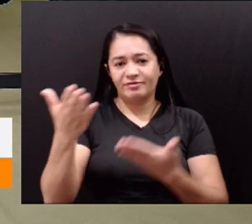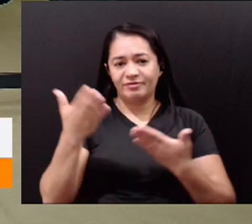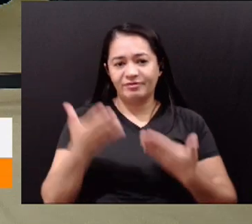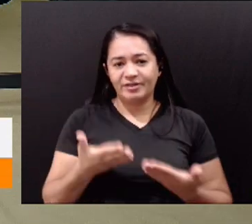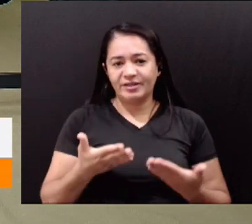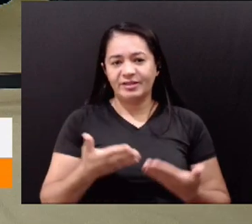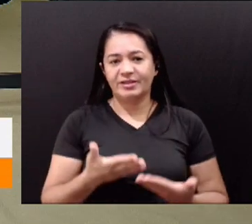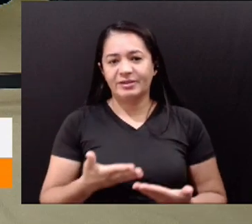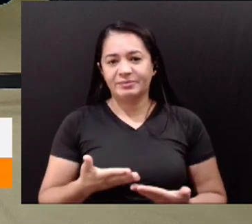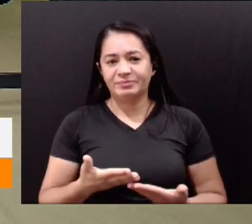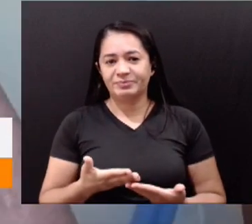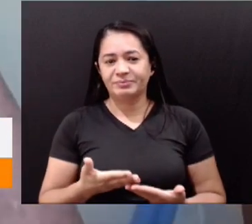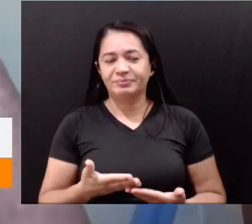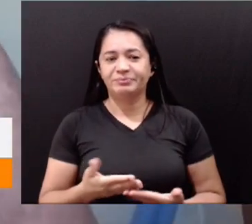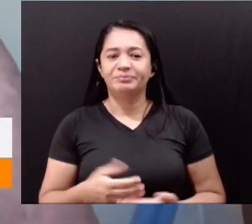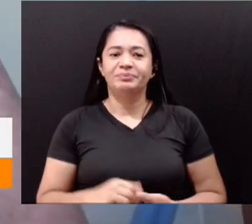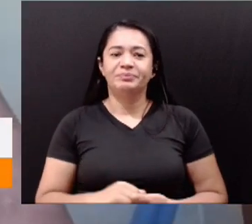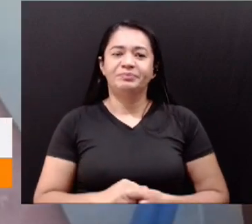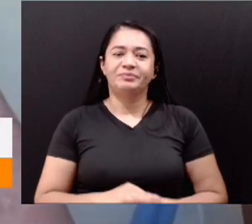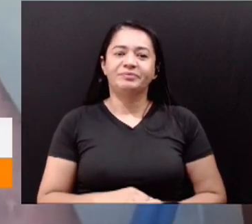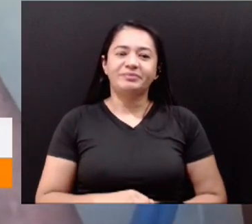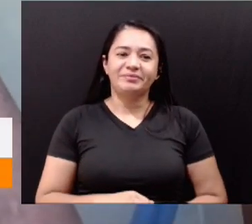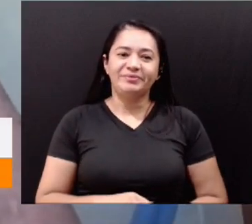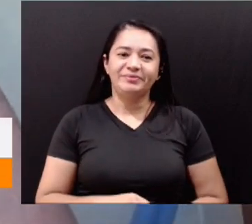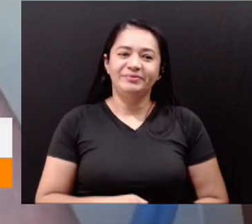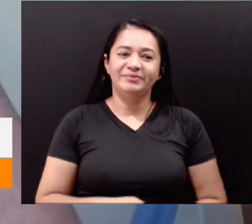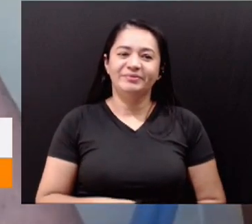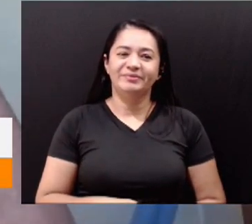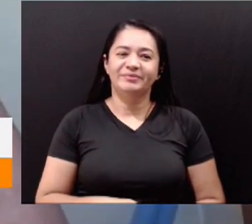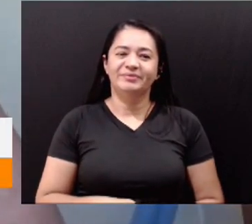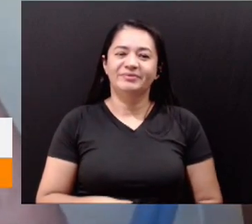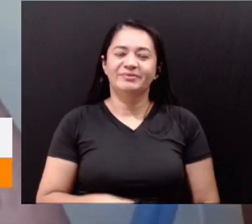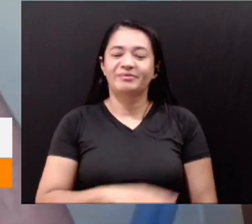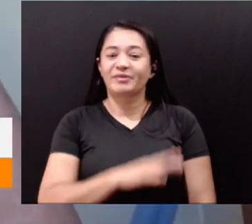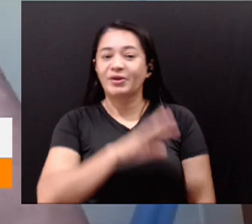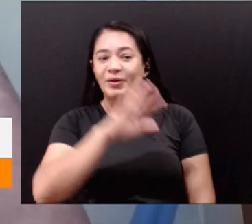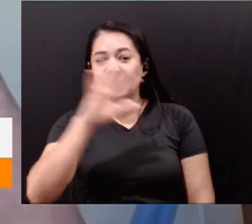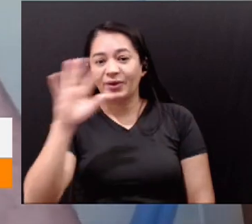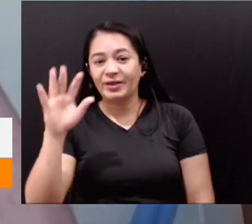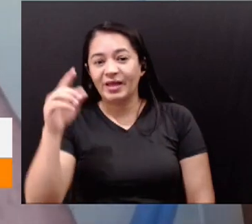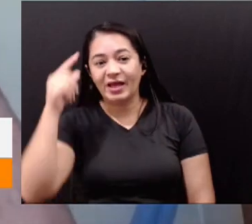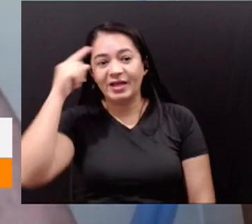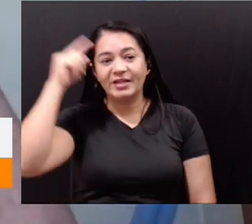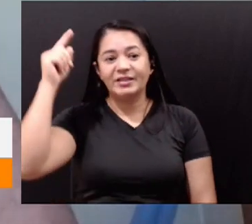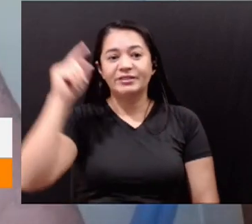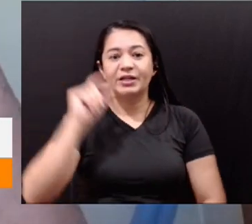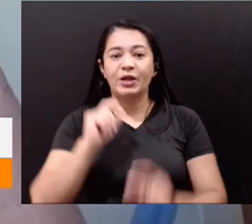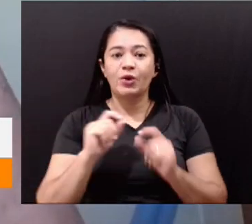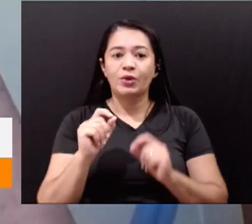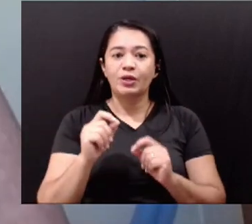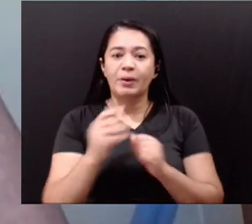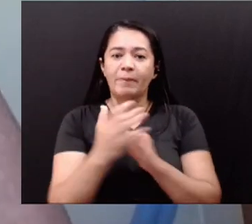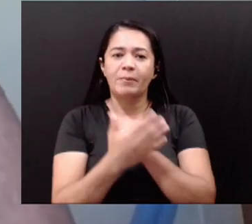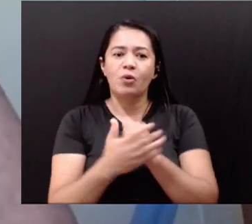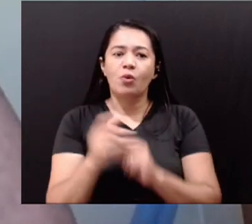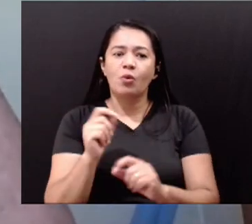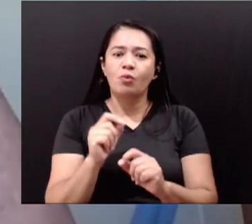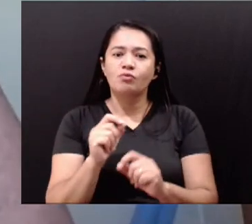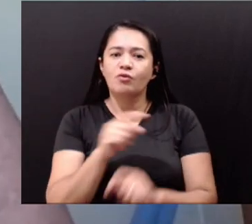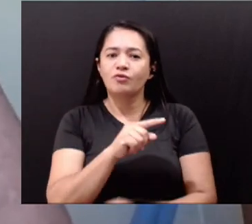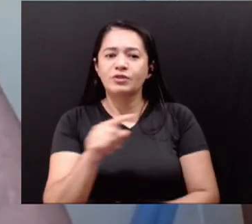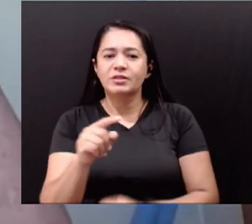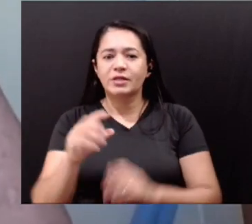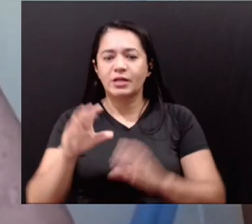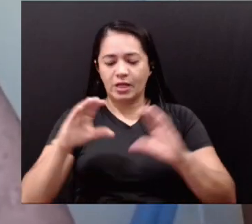sensacional. Bom, a ideia de cohousing é basicamente você ter uma comunidade